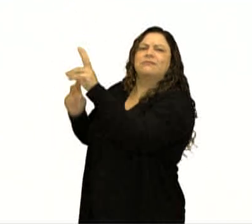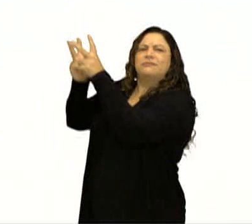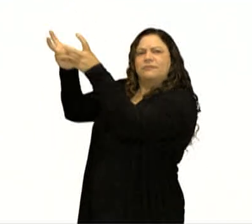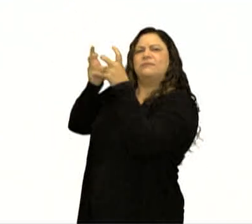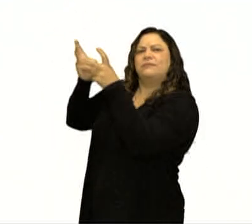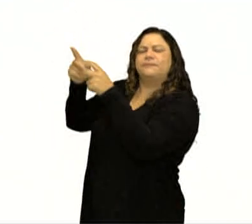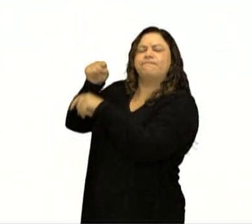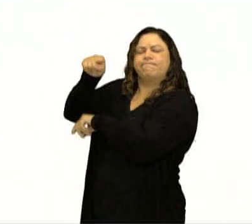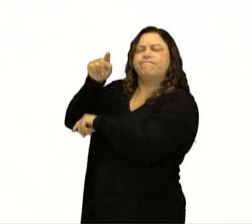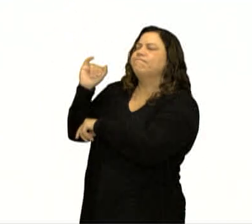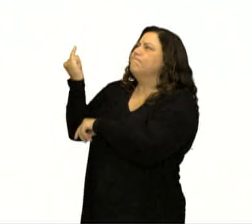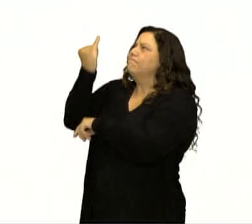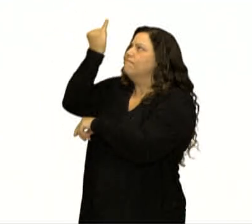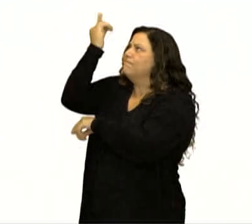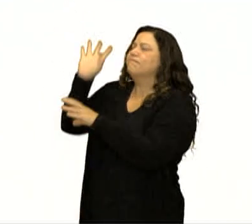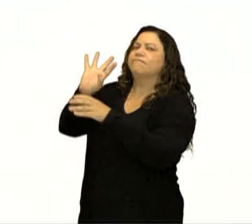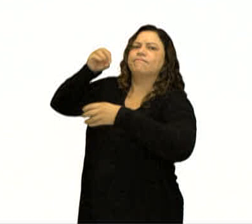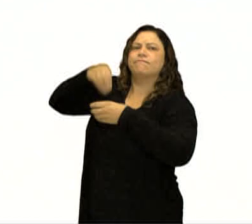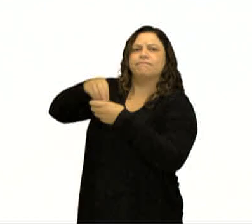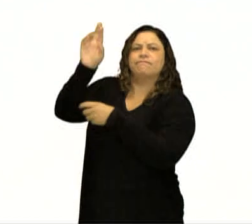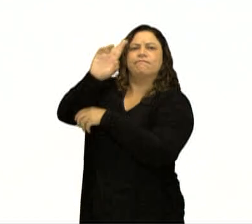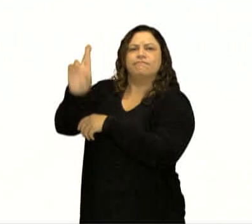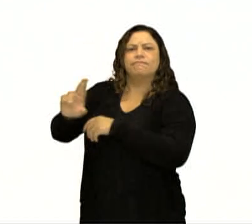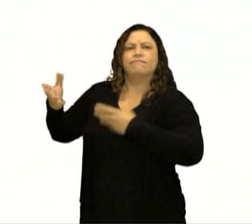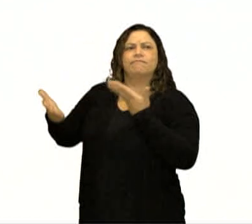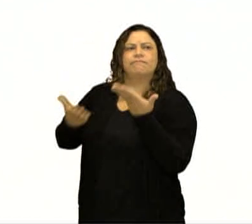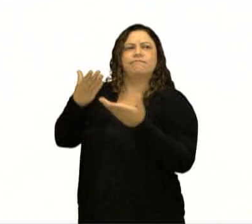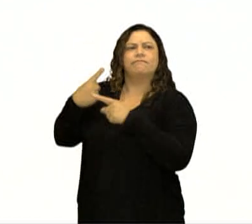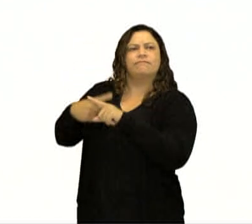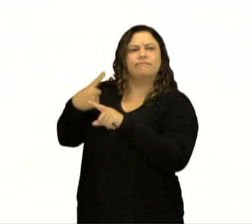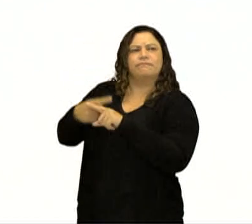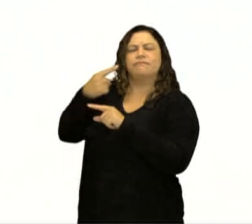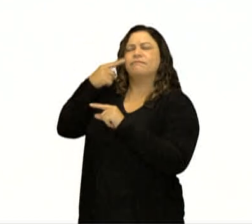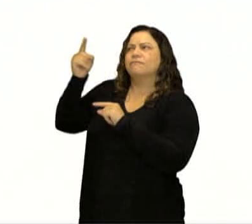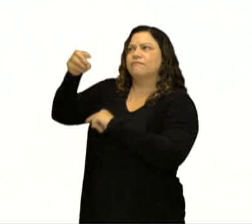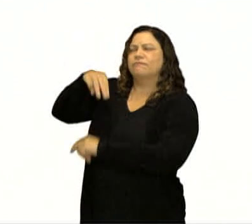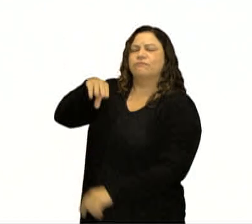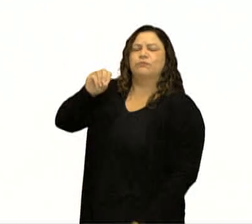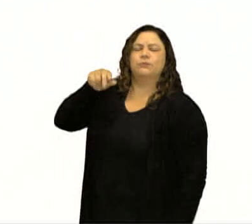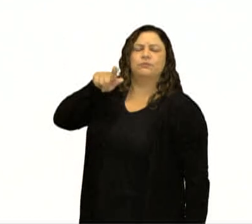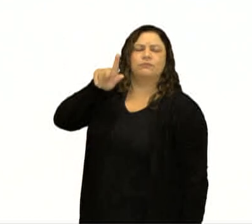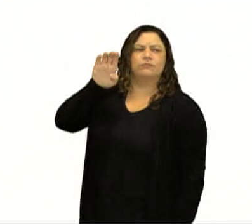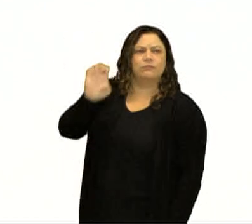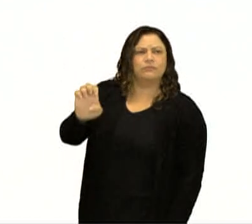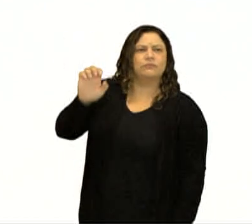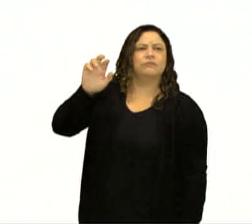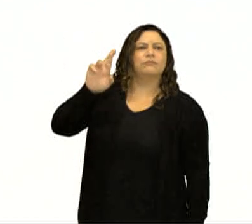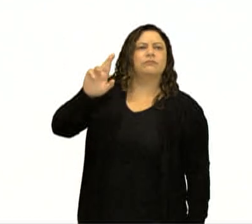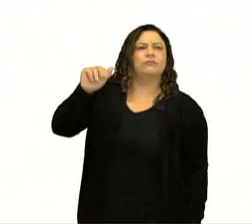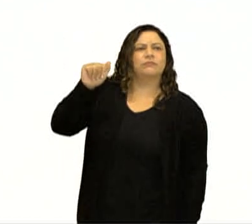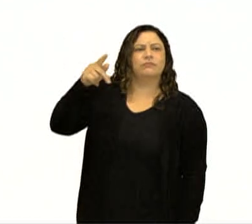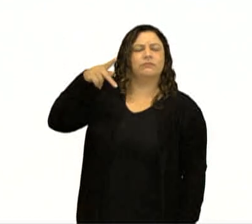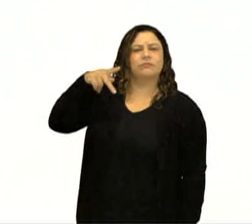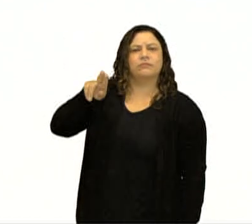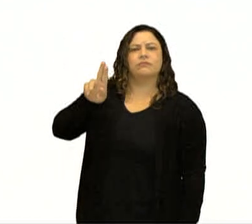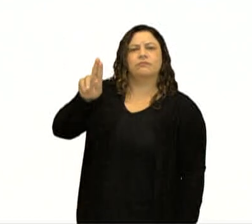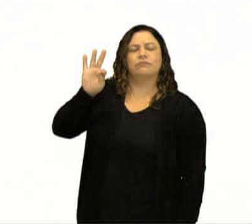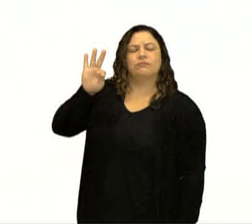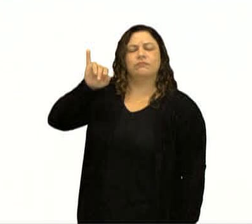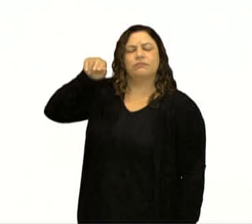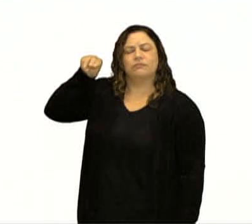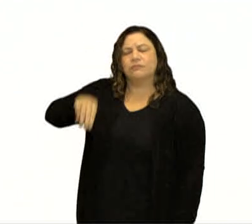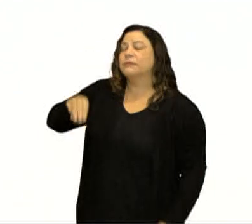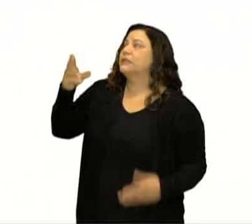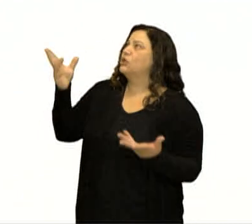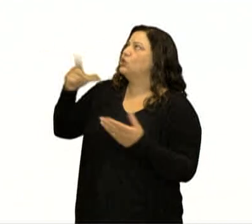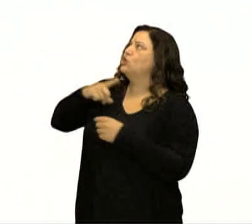importante dentro da Rússia czarista. Por quê? Ele é o monge Rasputin. O monge Rasputin, ele